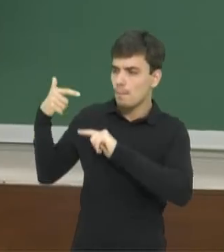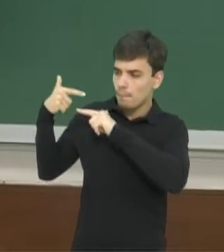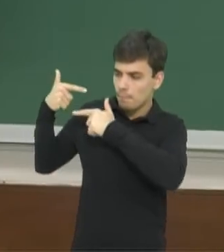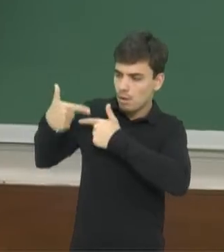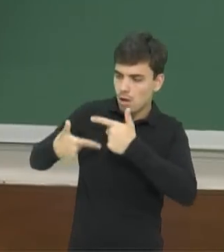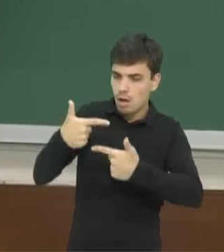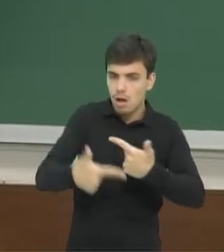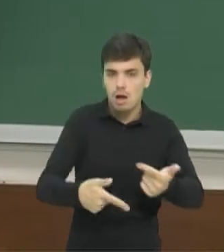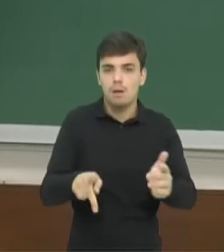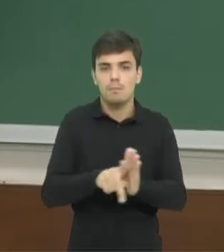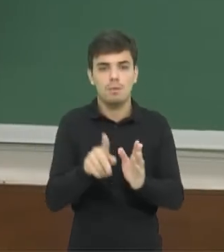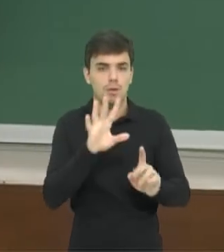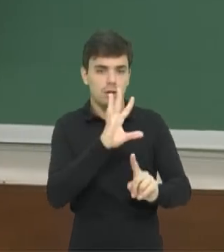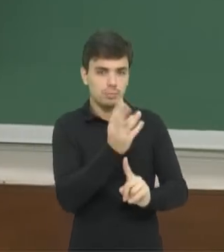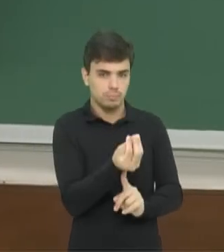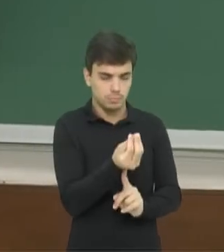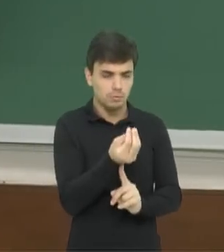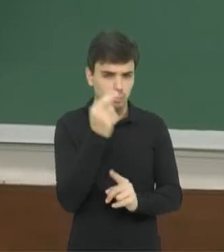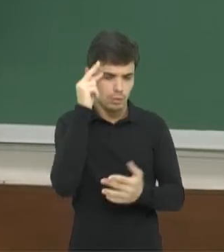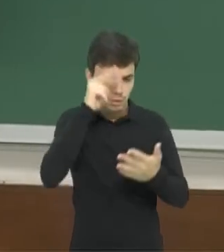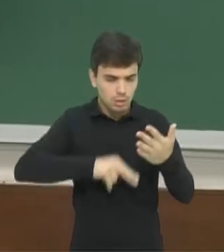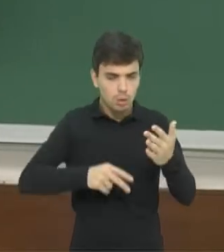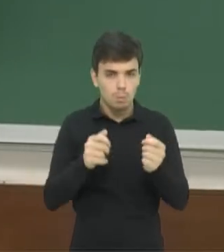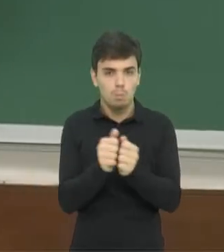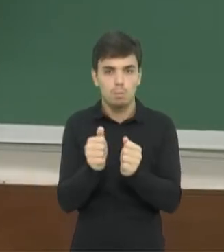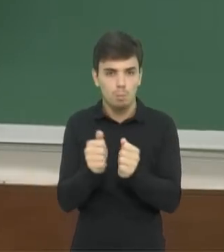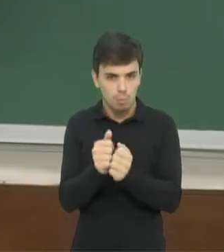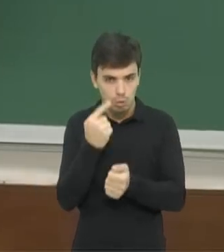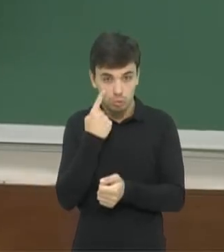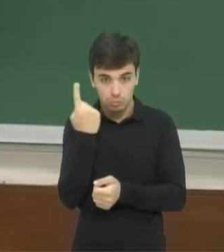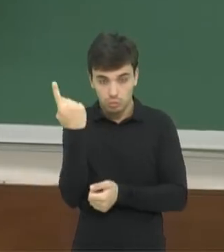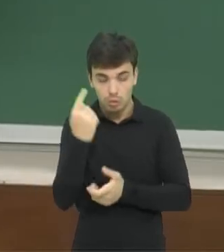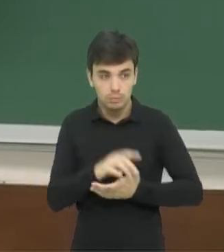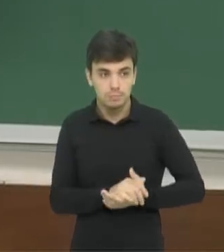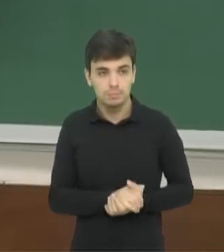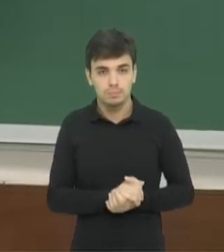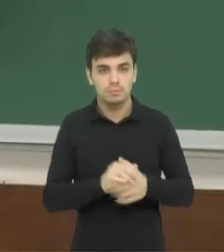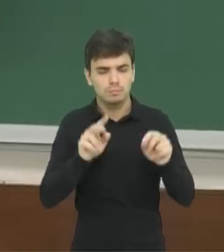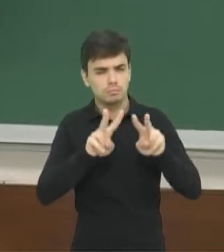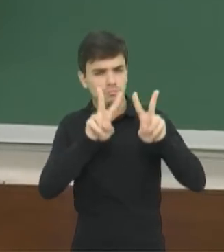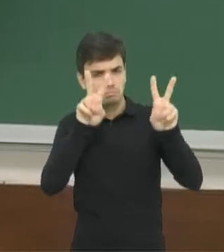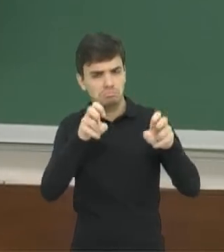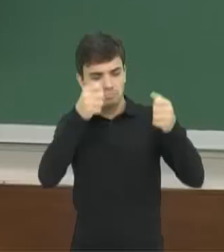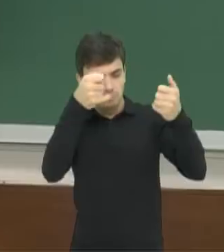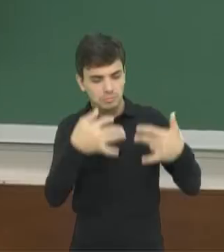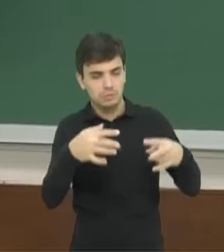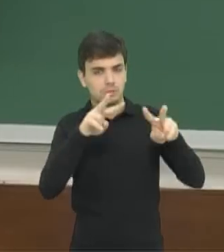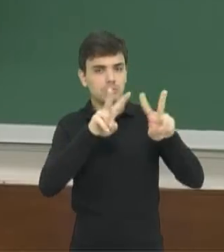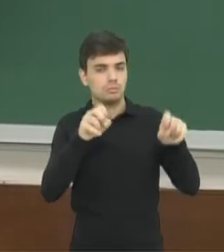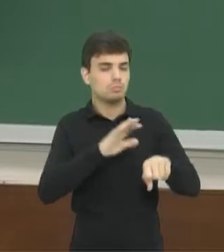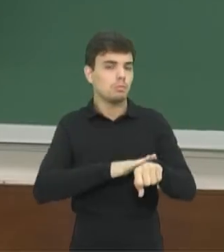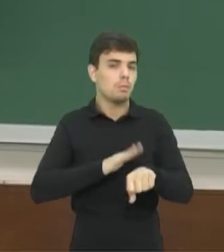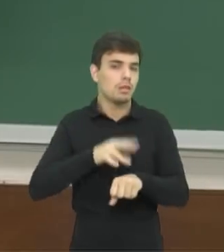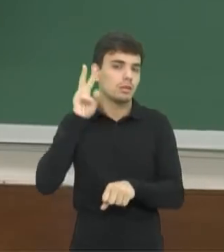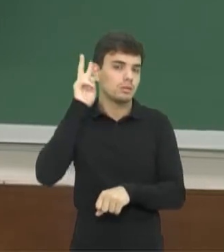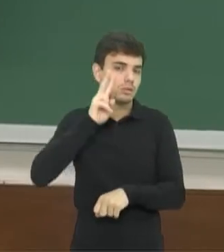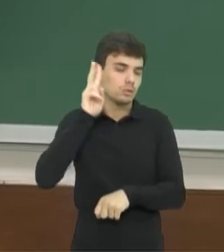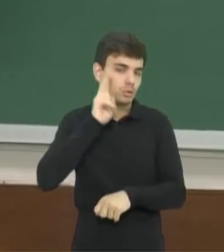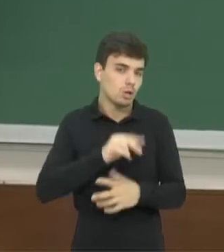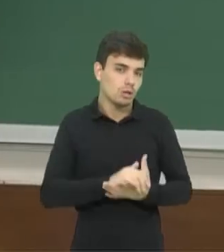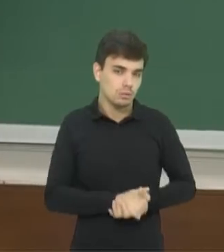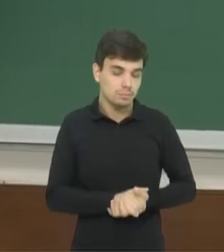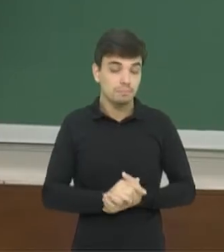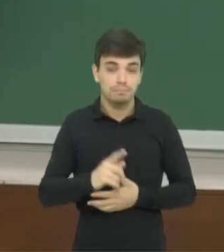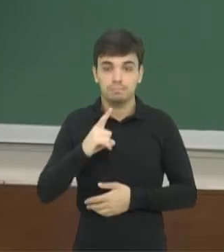tá? Então vamos ler um pouquinho com a prof aqui, que a prof tem bastante coisinha para explicar sobre esse momento da história. Olha só. Então a